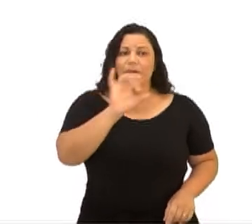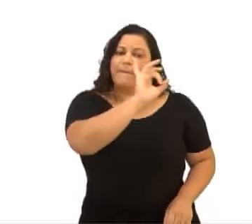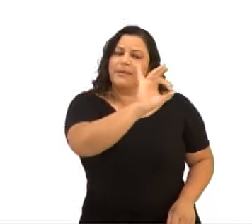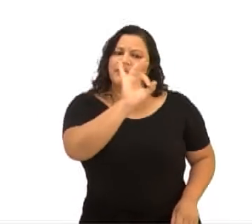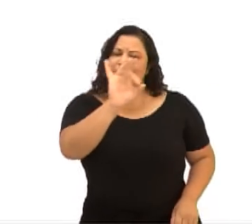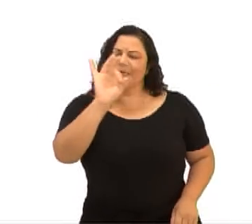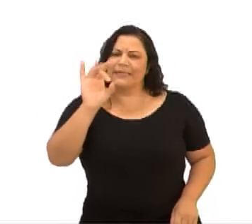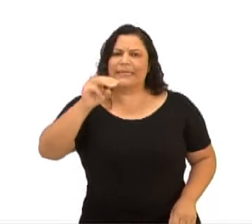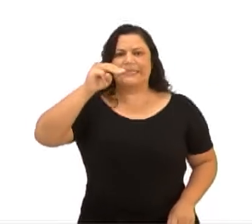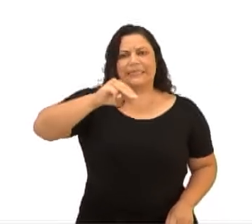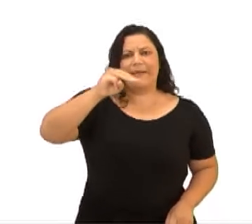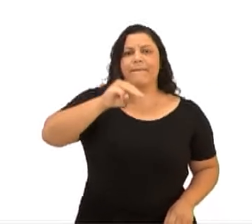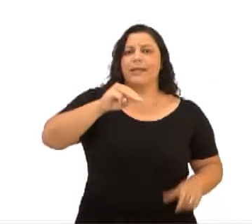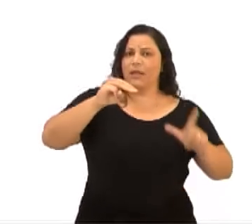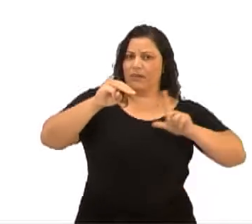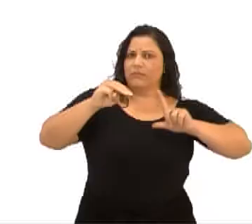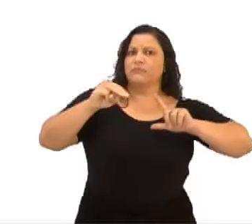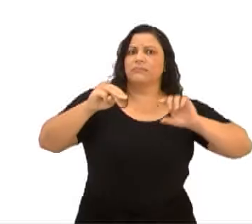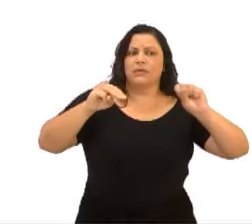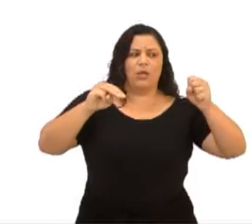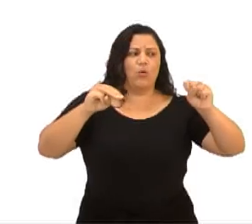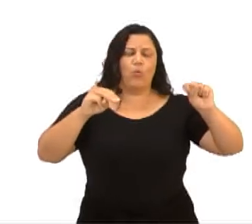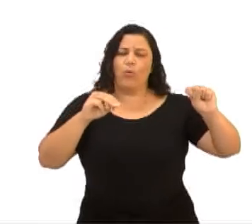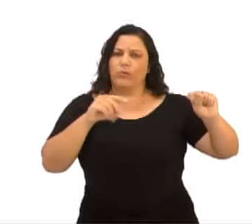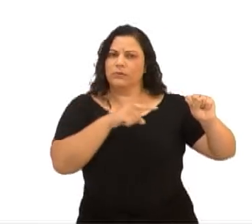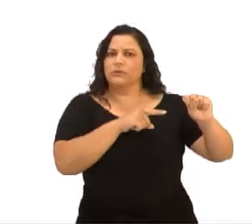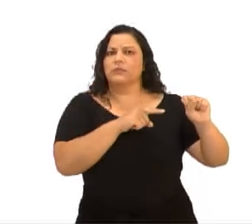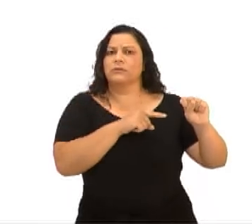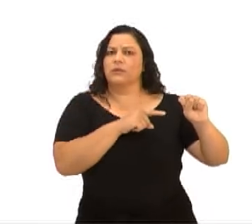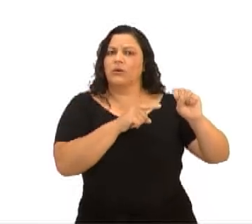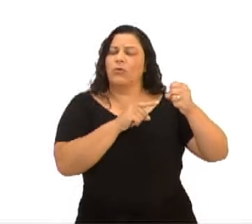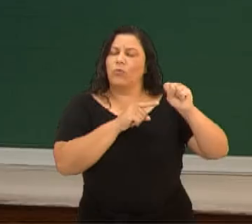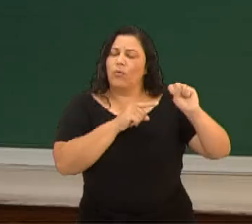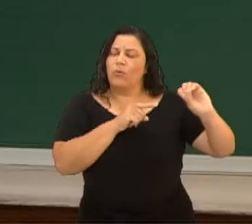metro quadrado vale 800 e o meu apartamento inteiro tem